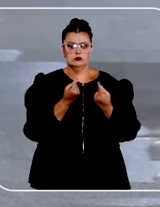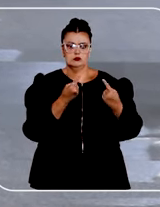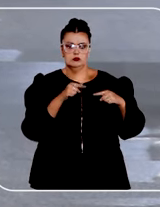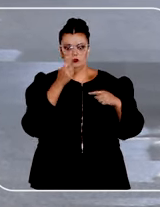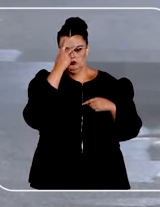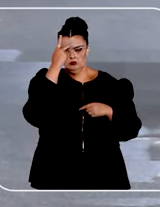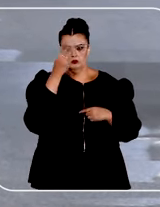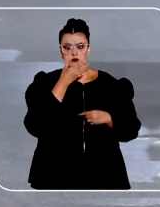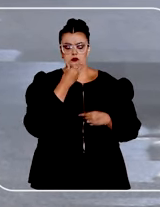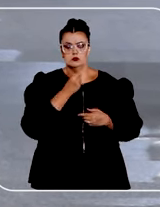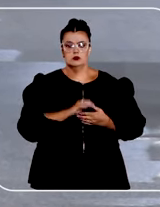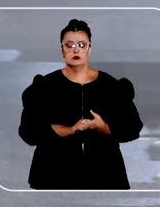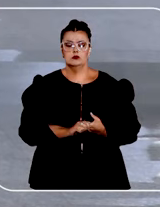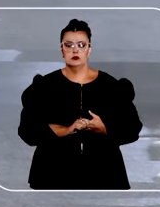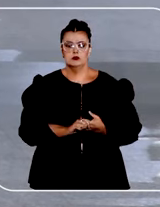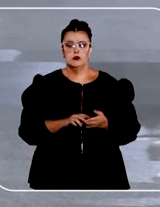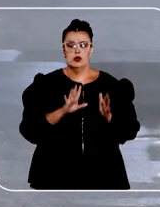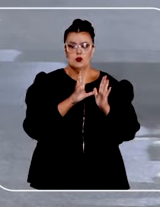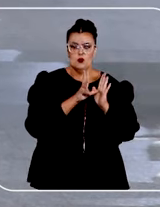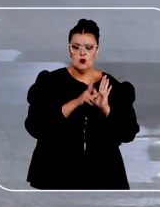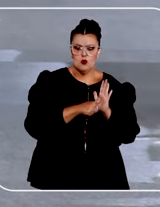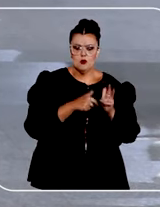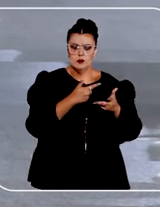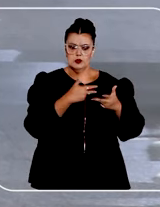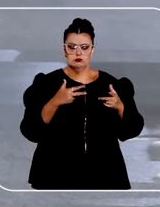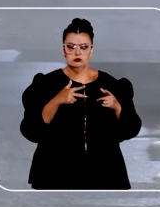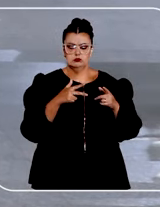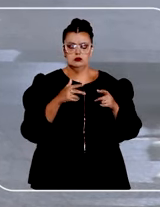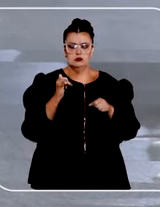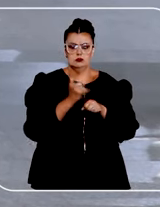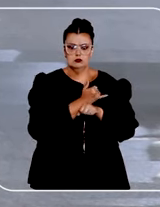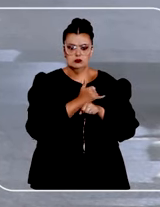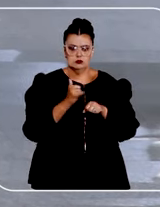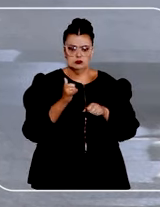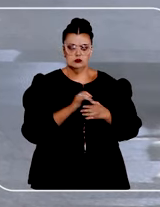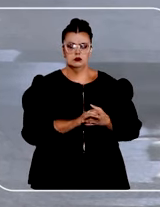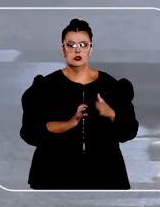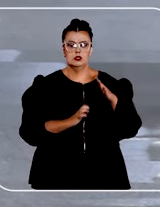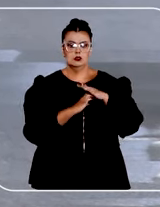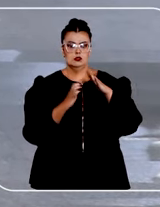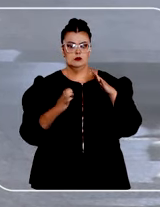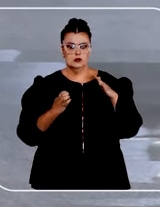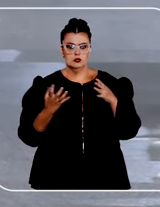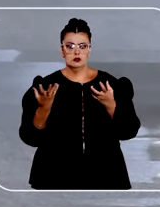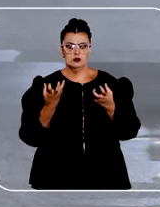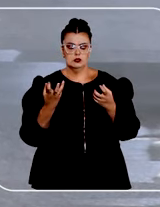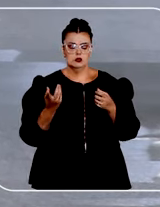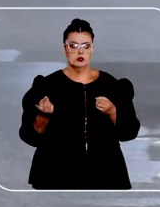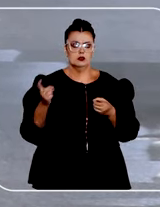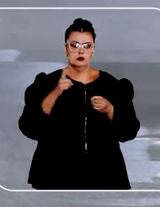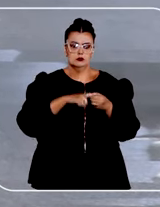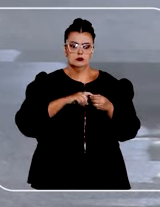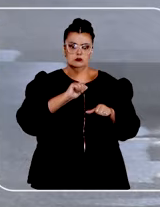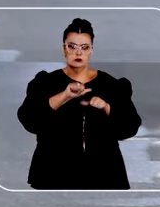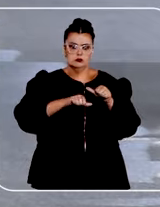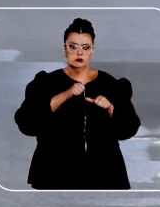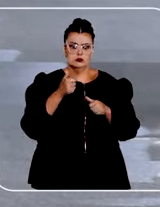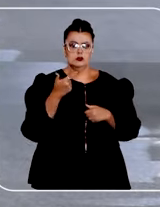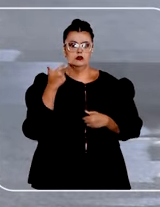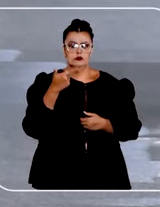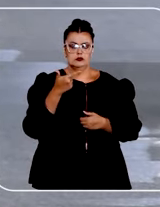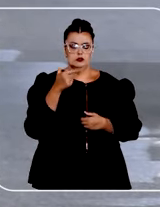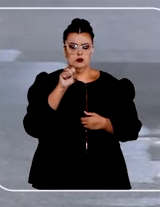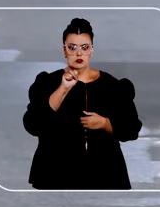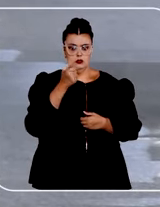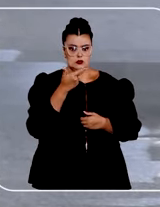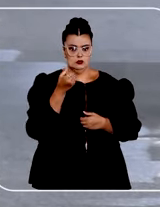penal contra um homem condenado por roubar equipamentos de uma de suas lojas a empresa pretendia a fixação de reparação civil no valor de